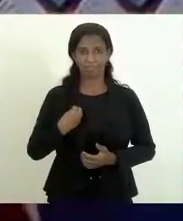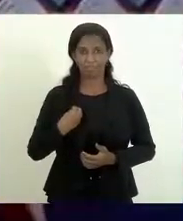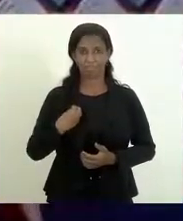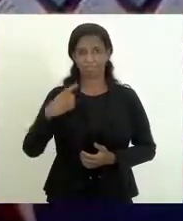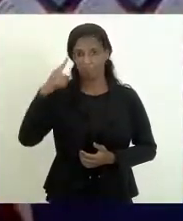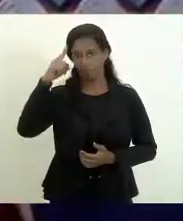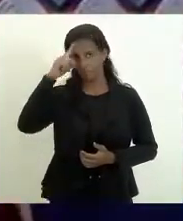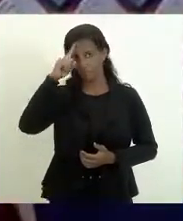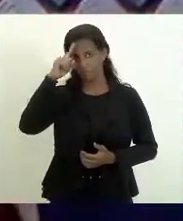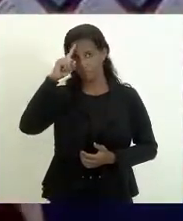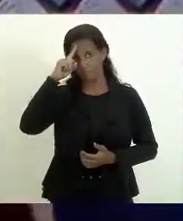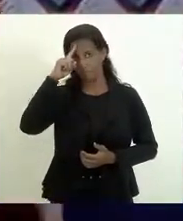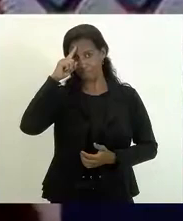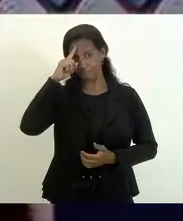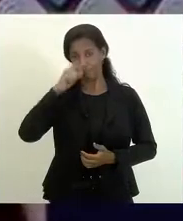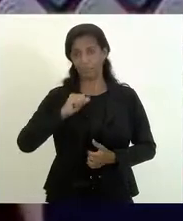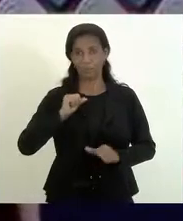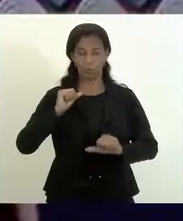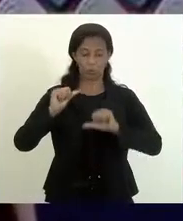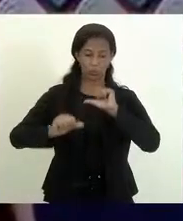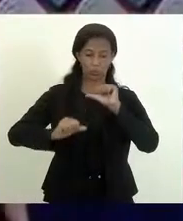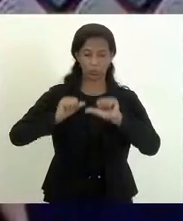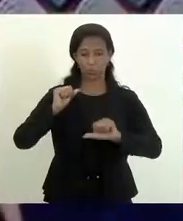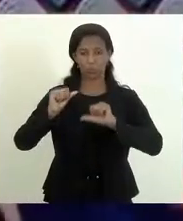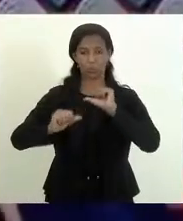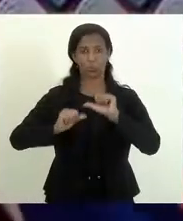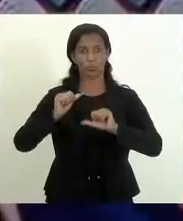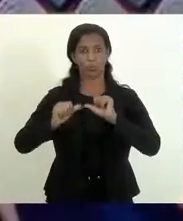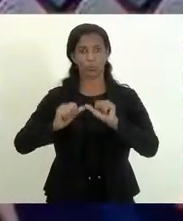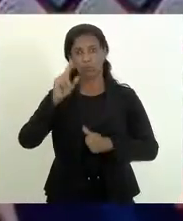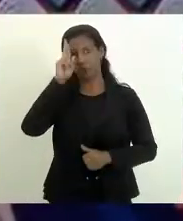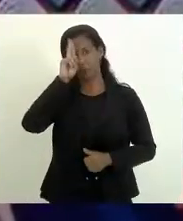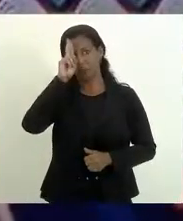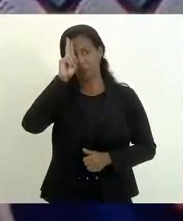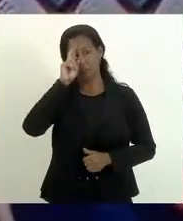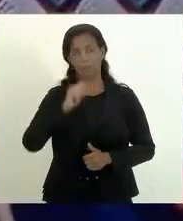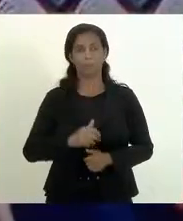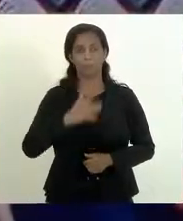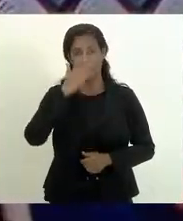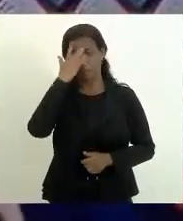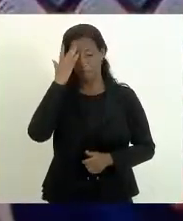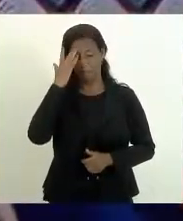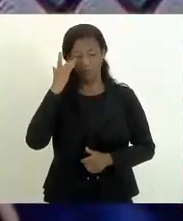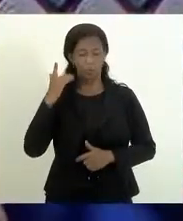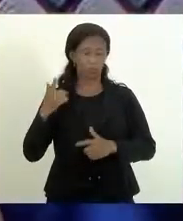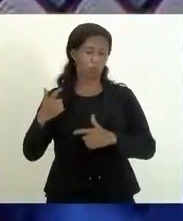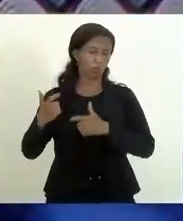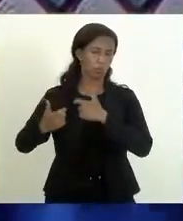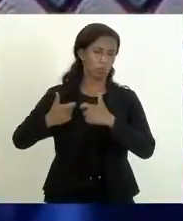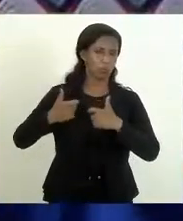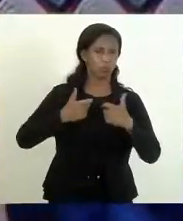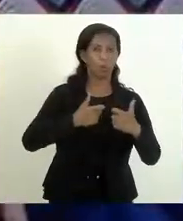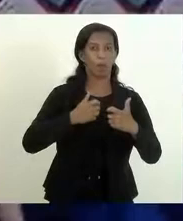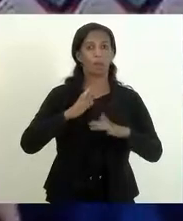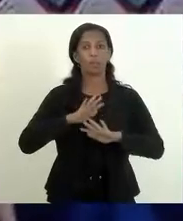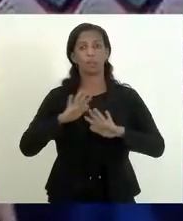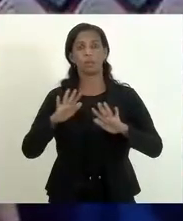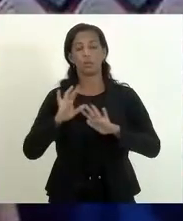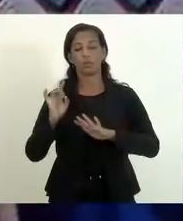de rememorar as nossas figuras que lutaram pela, não só